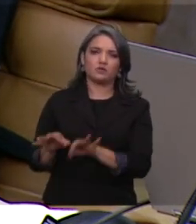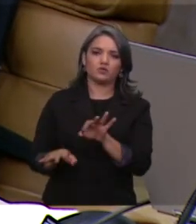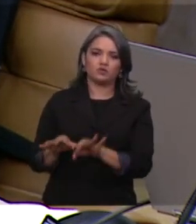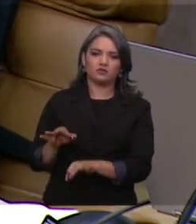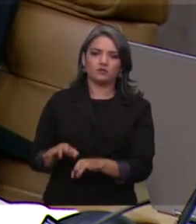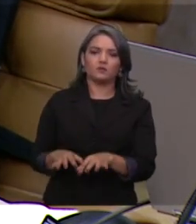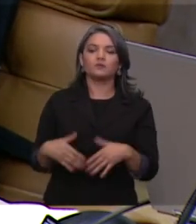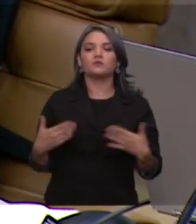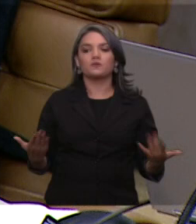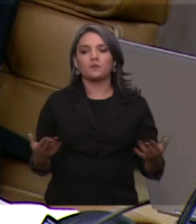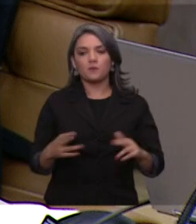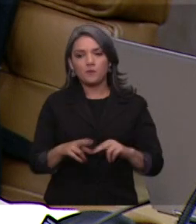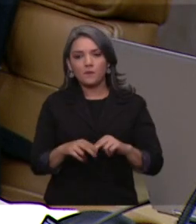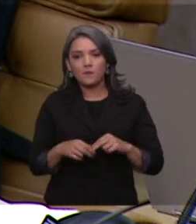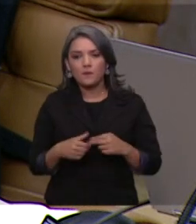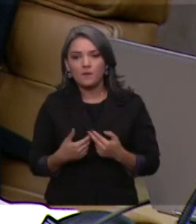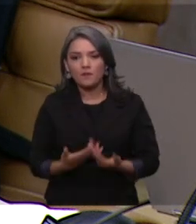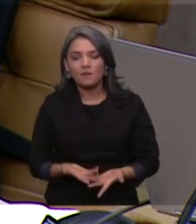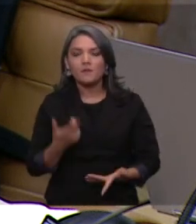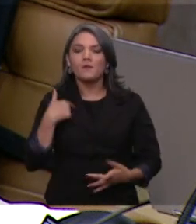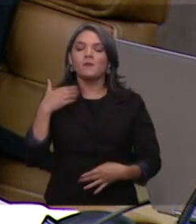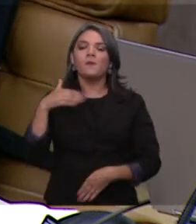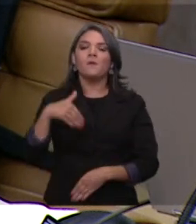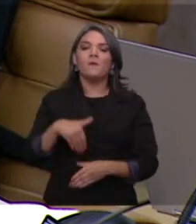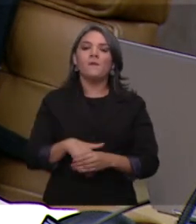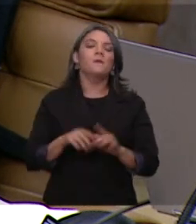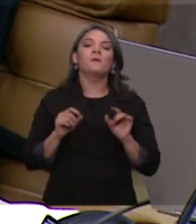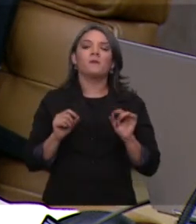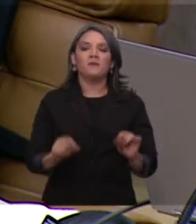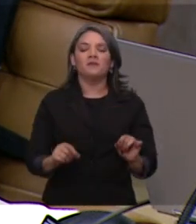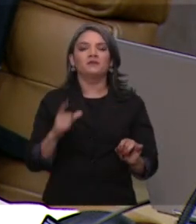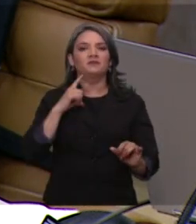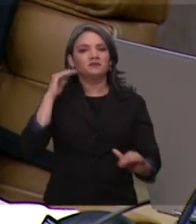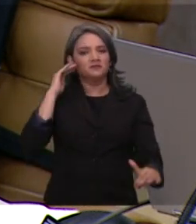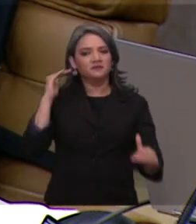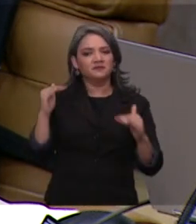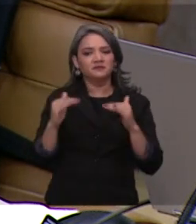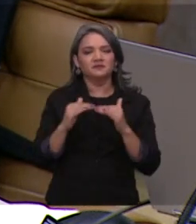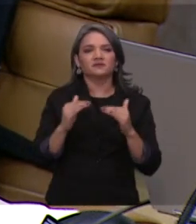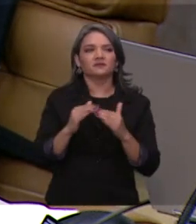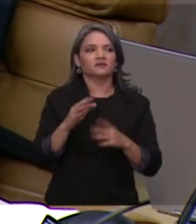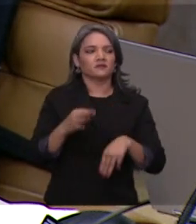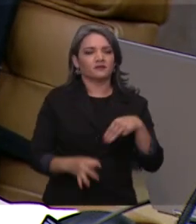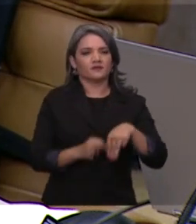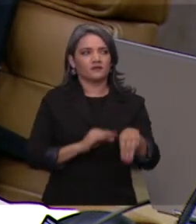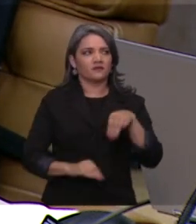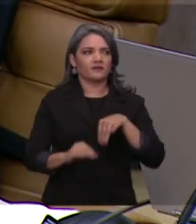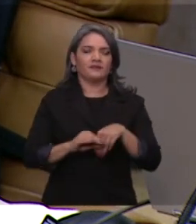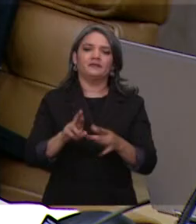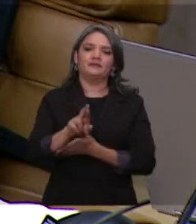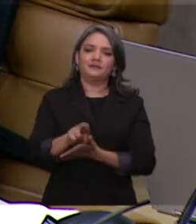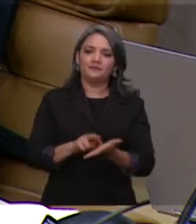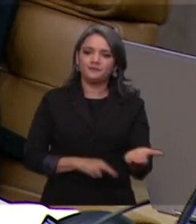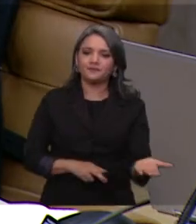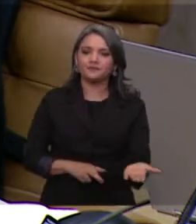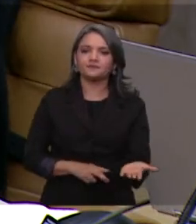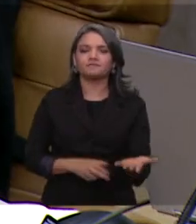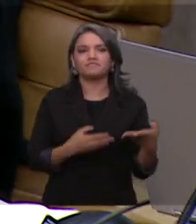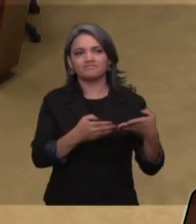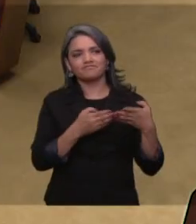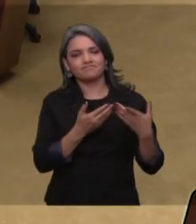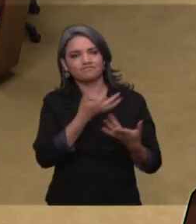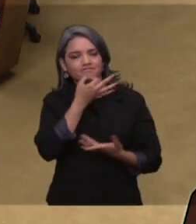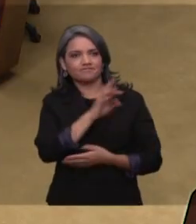Por isso, senhor presidente, eu estou votando no sentido de acompanhar o ministro relator com todas as vênias da divergência. Como voto,